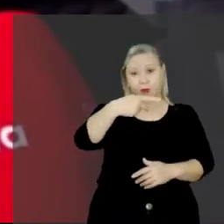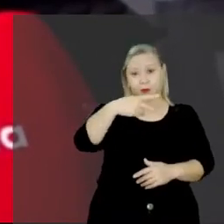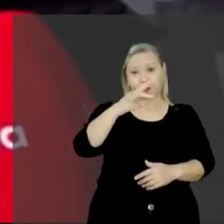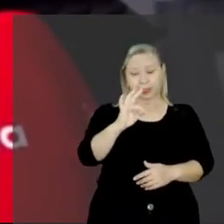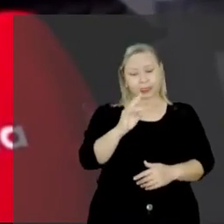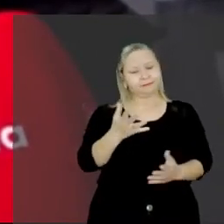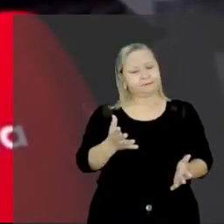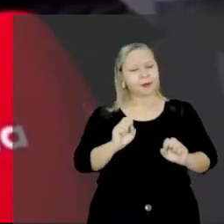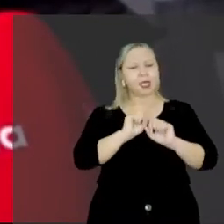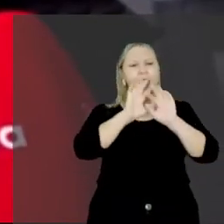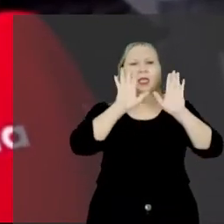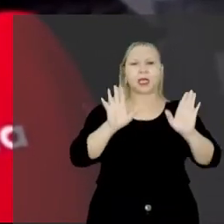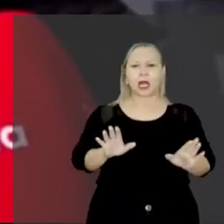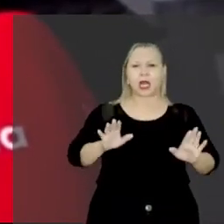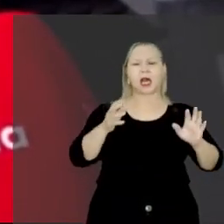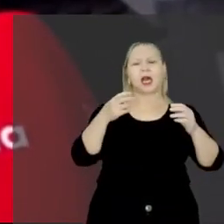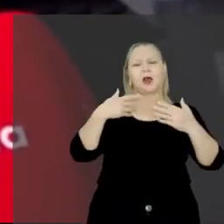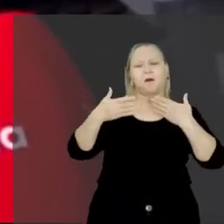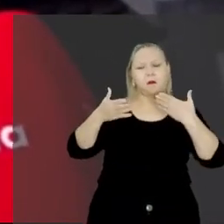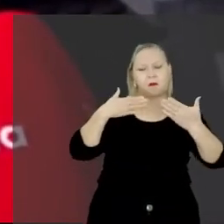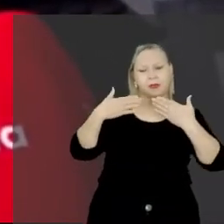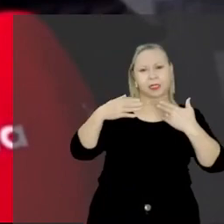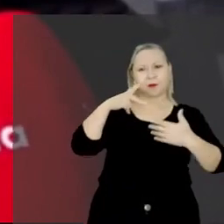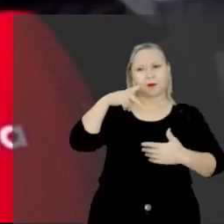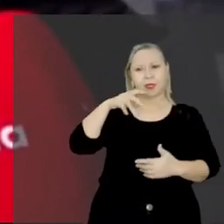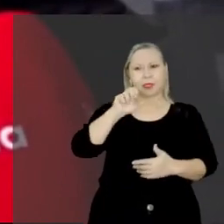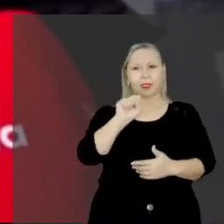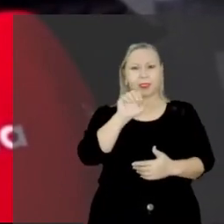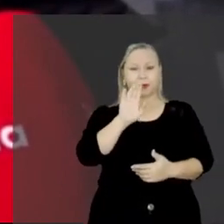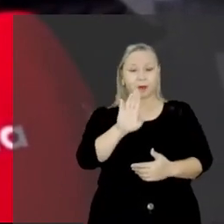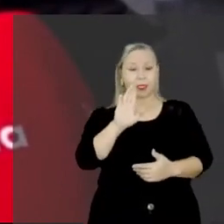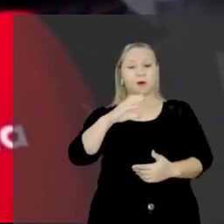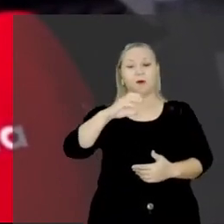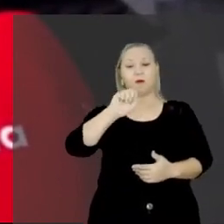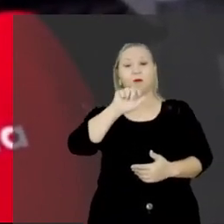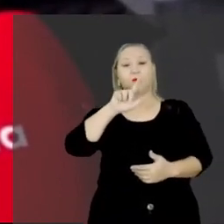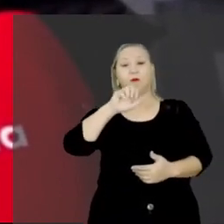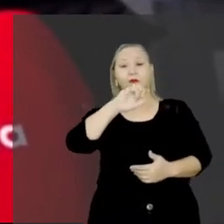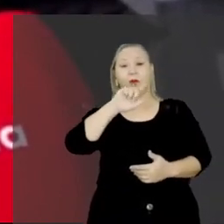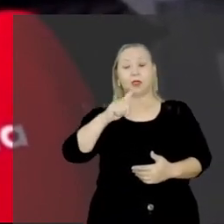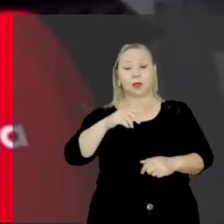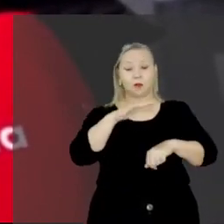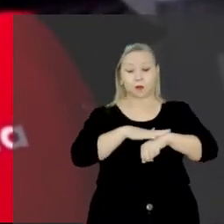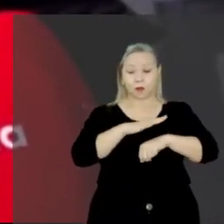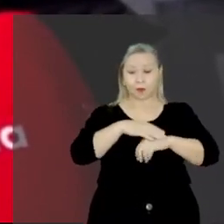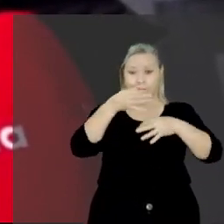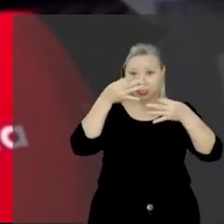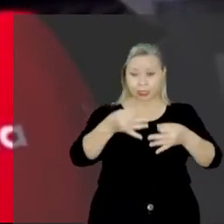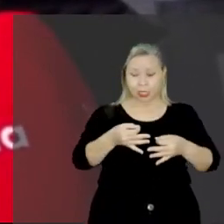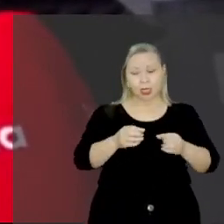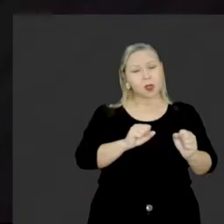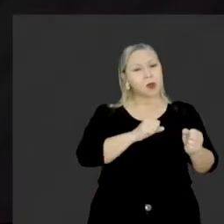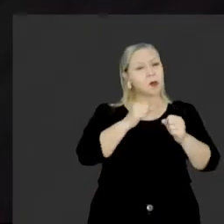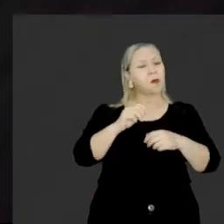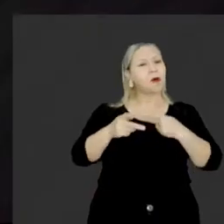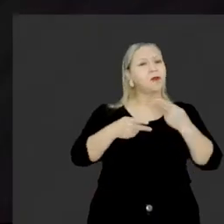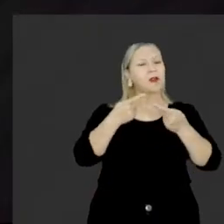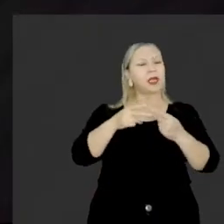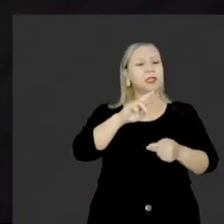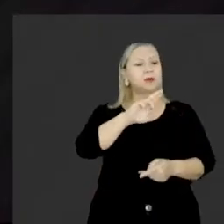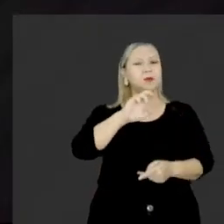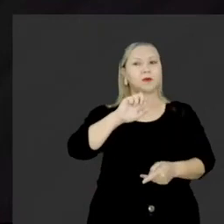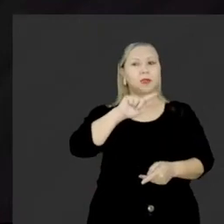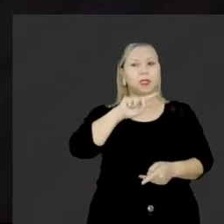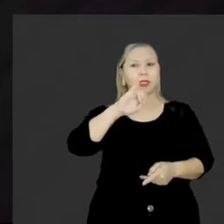ex-deputado federal aqui por Minas Gerais. Tem essa possibilidade, o Miguel Corrêa Júnior?